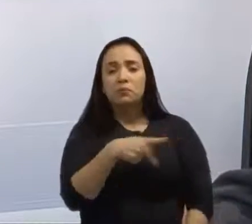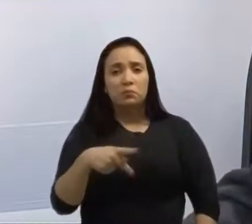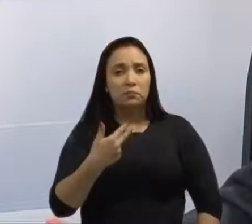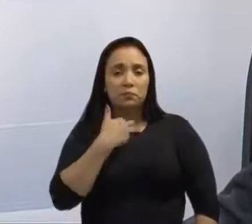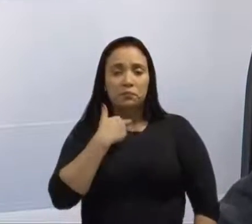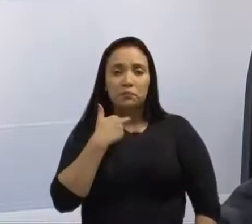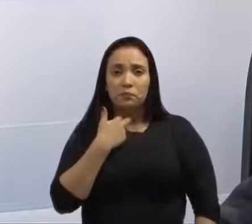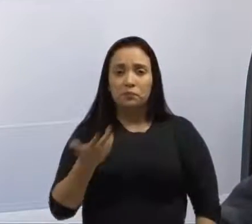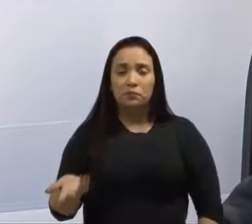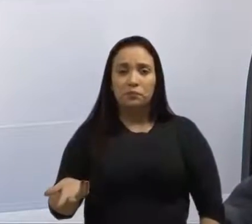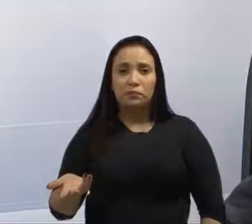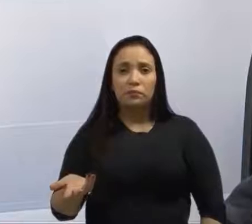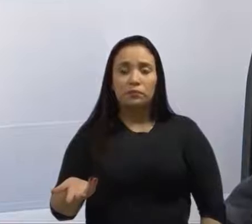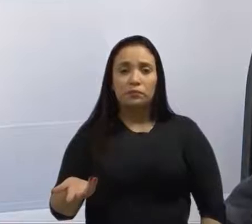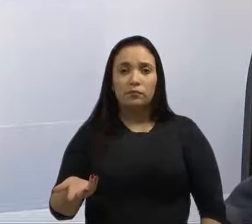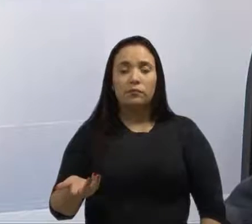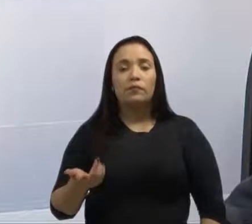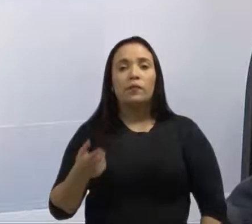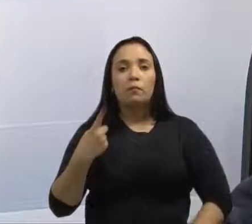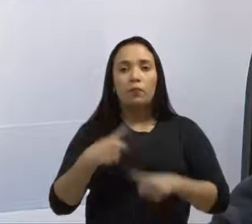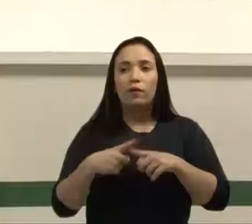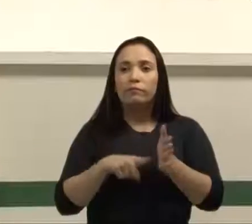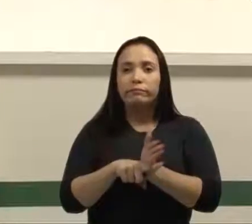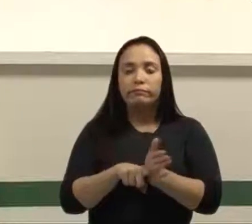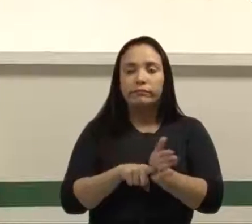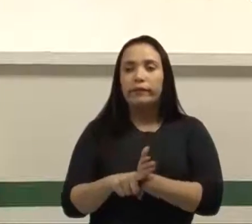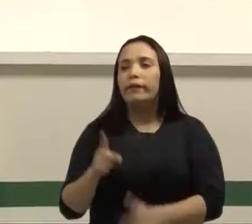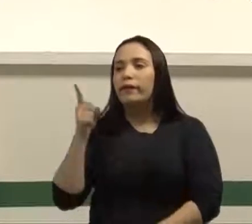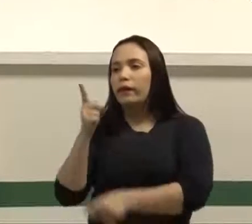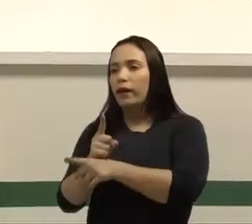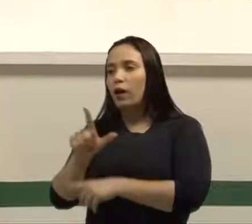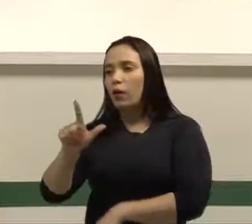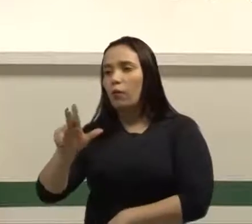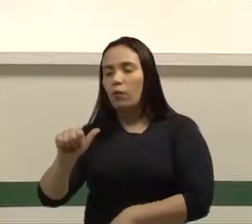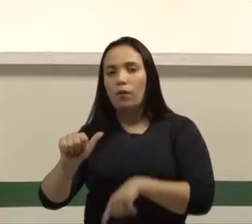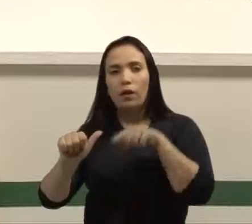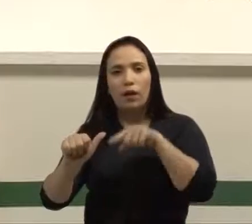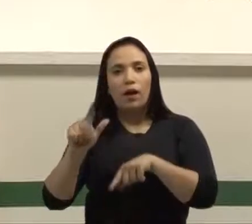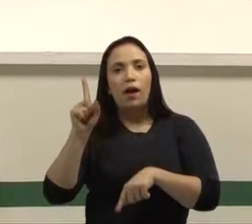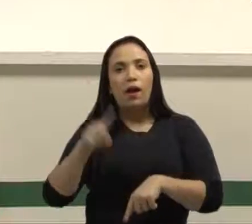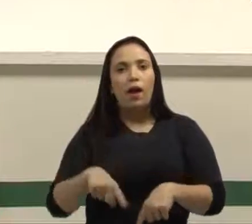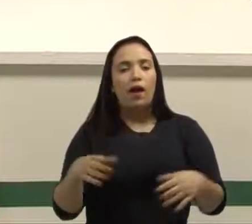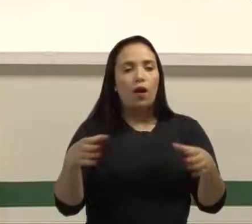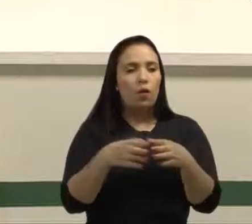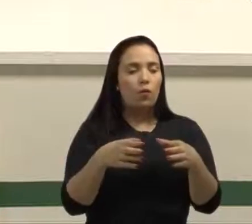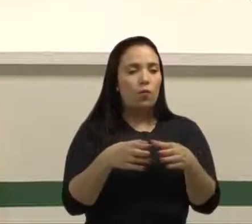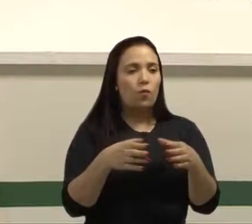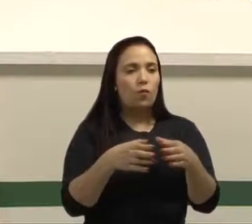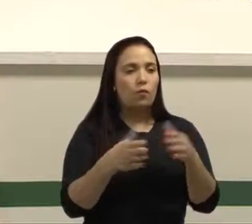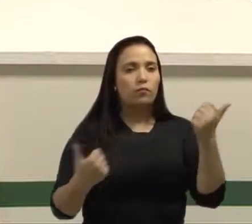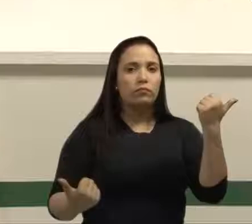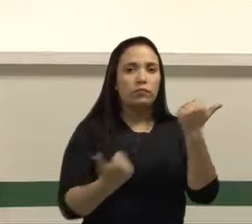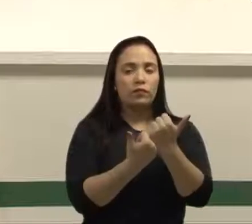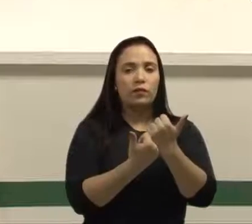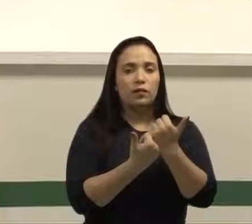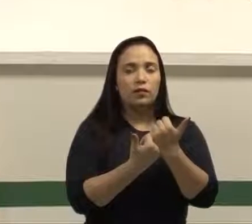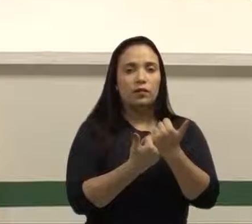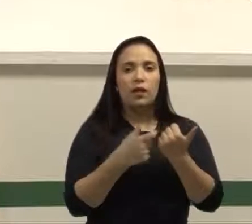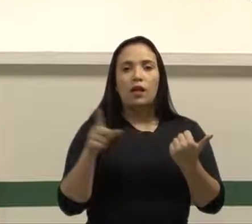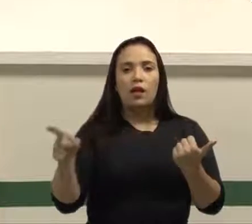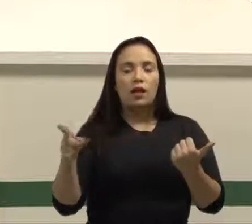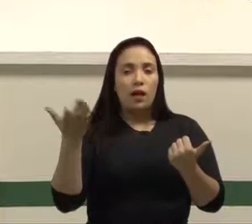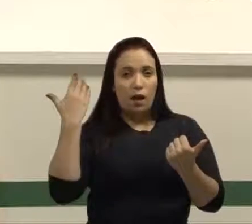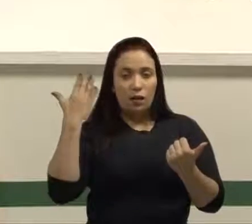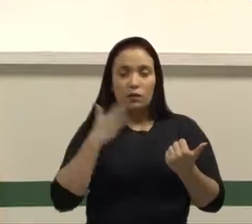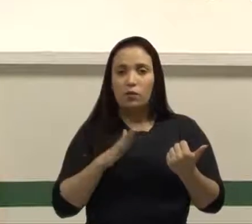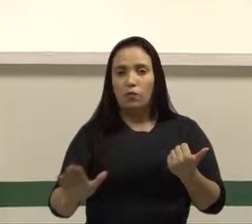for atrás do culpado, o culpado é Lula de novo, né? Não, a gente... Porque o Lula foi que formou essa chapa. O Lula não gosta da